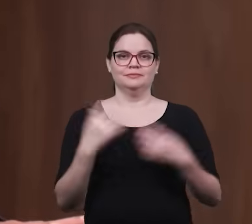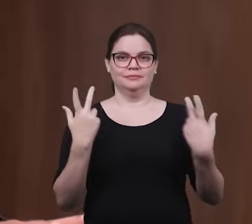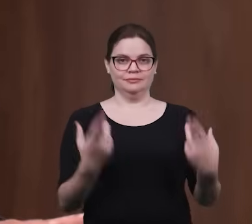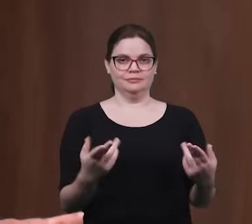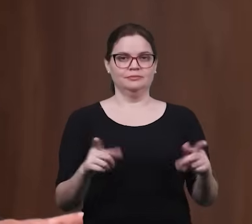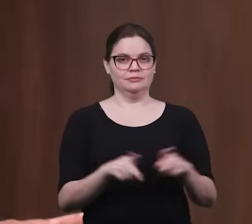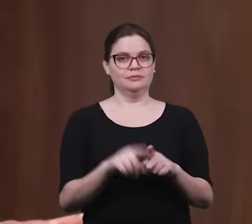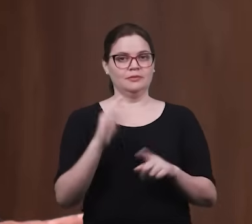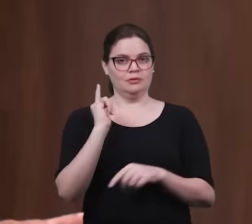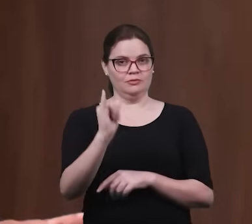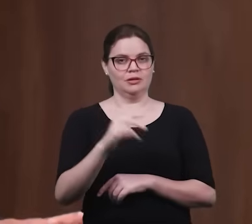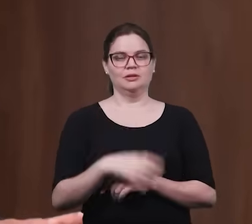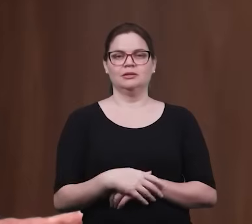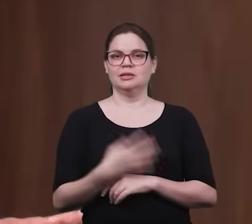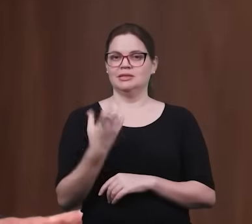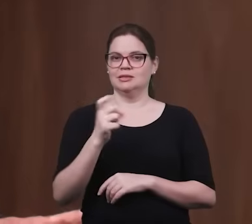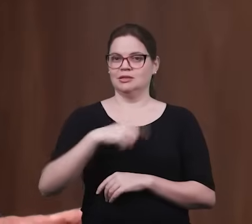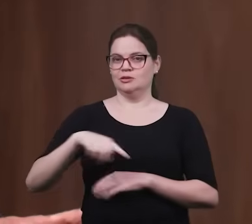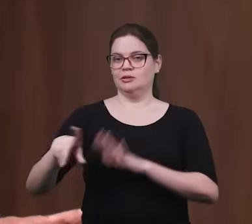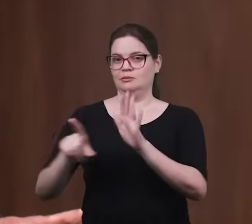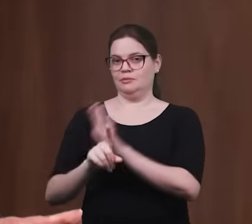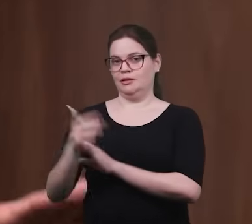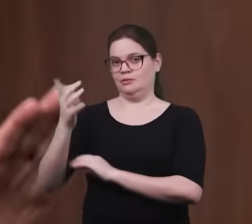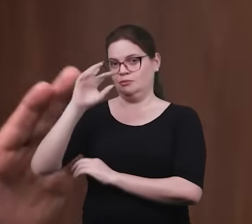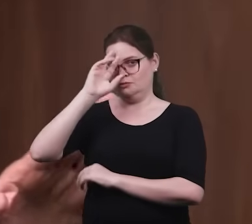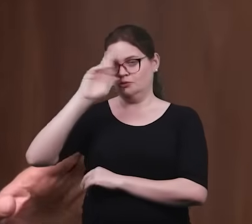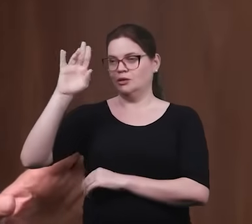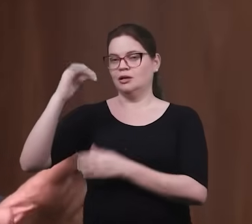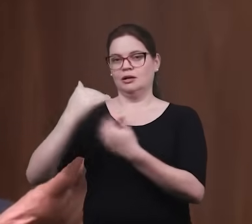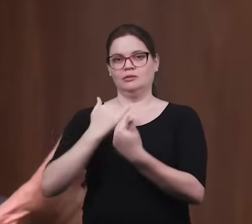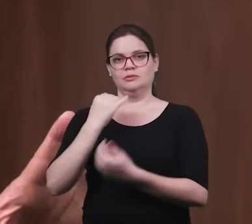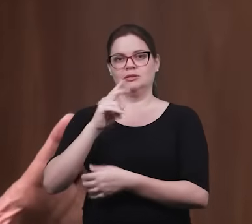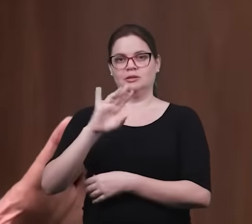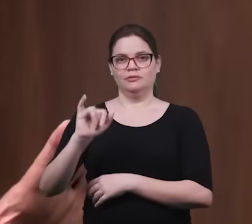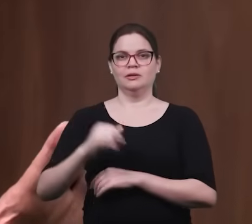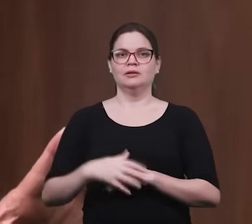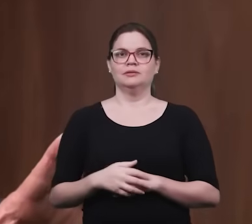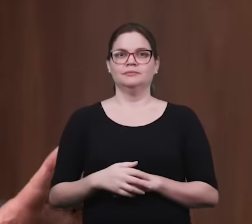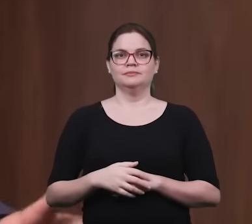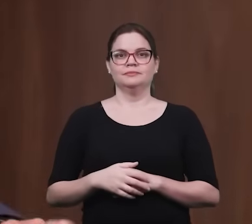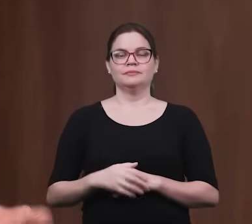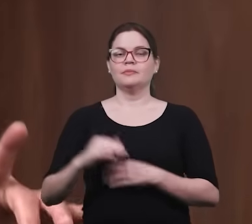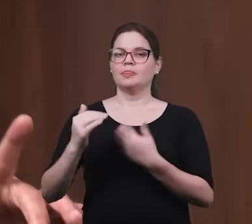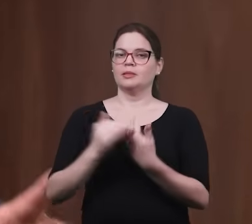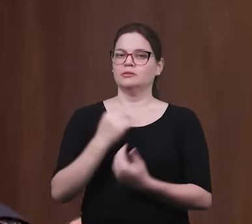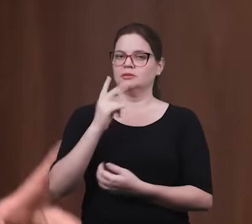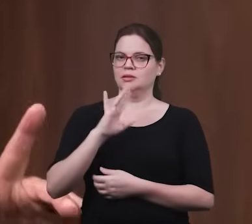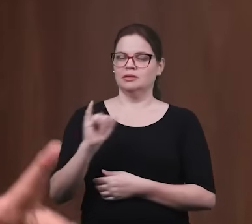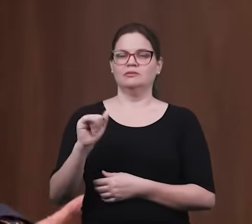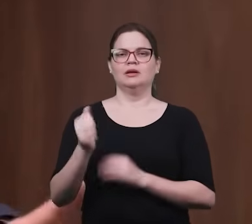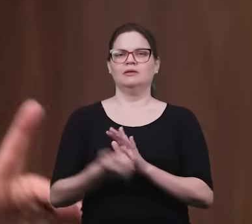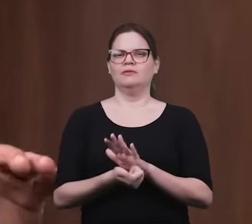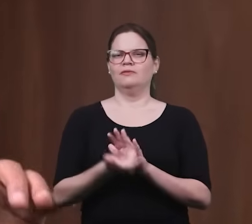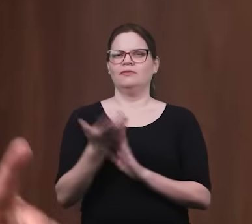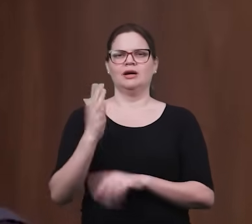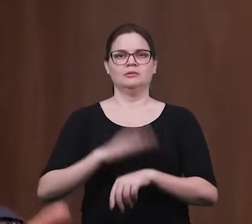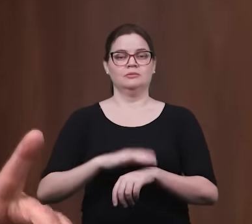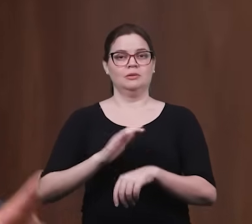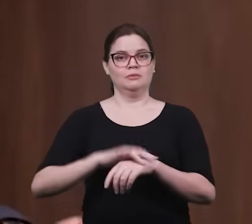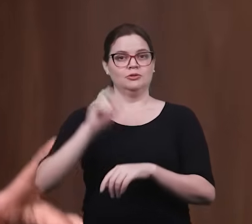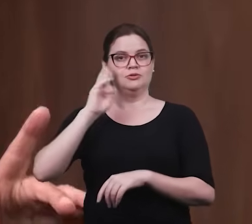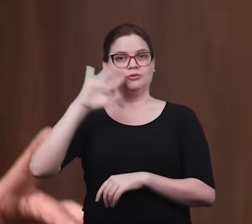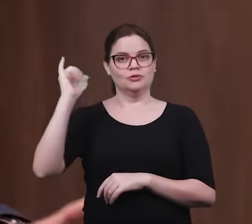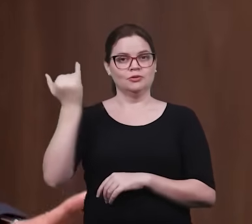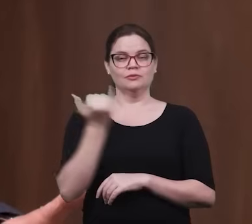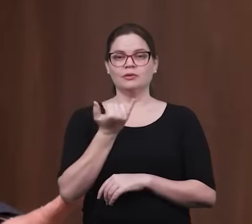dizer, porque quando nós consultamos o Senhor vai dar uma orientação. E muitas das vezes a orientação que o